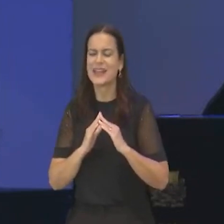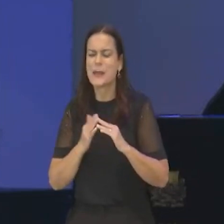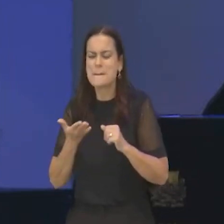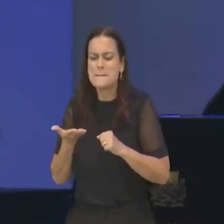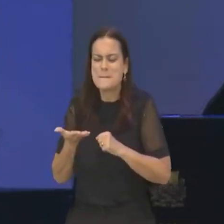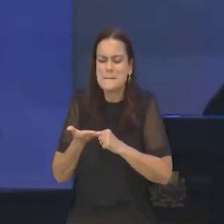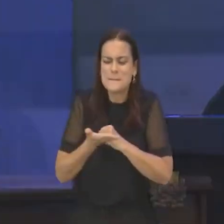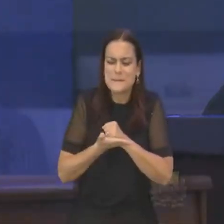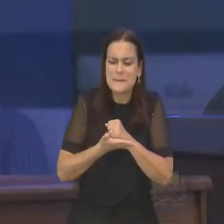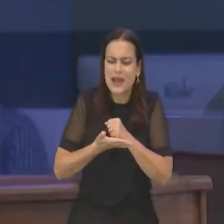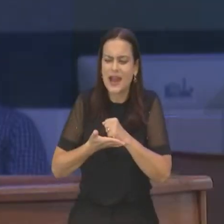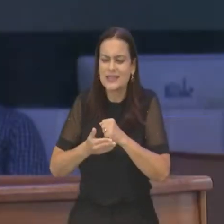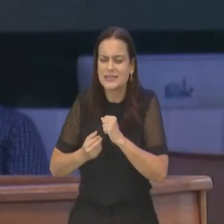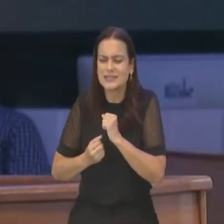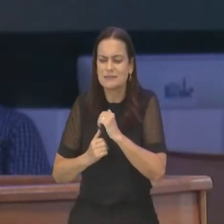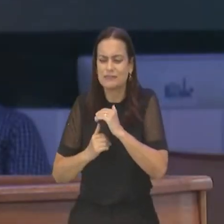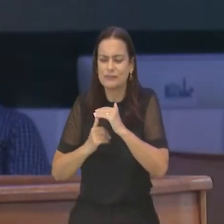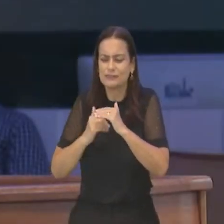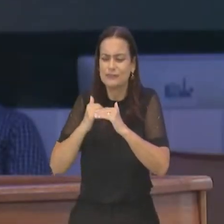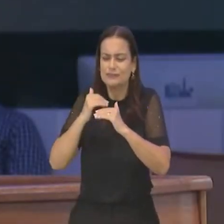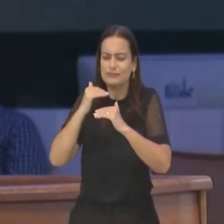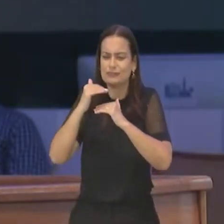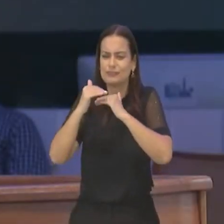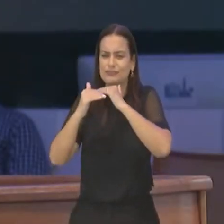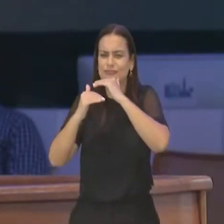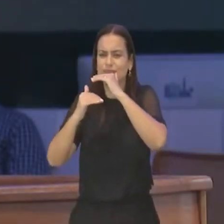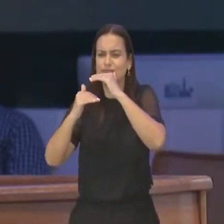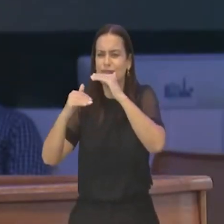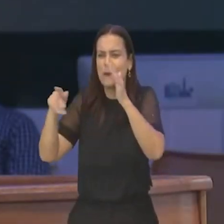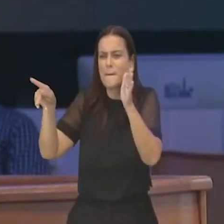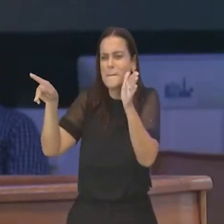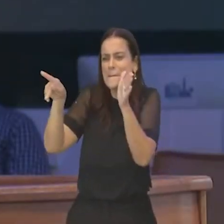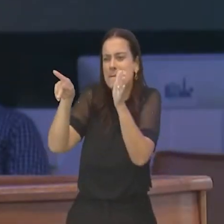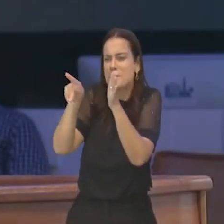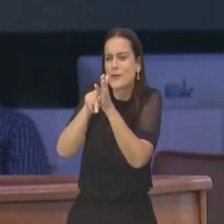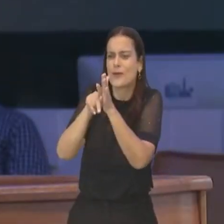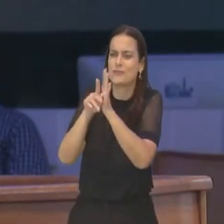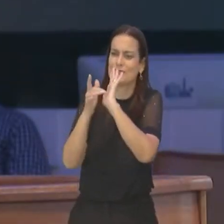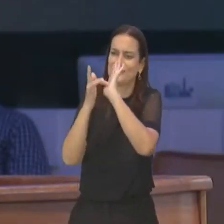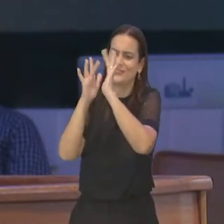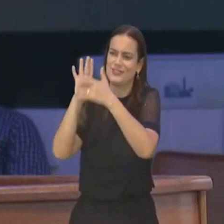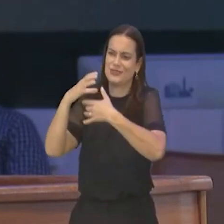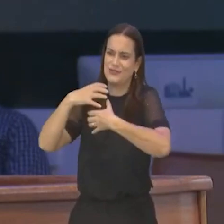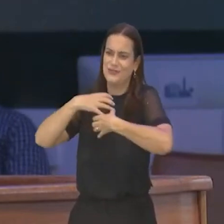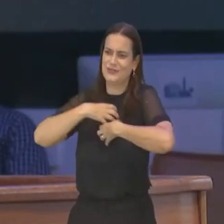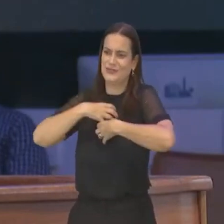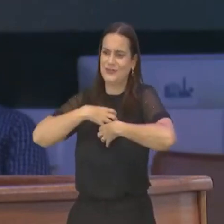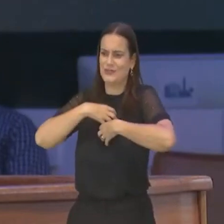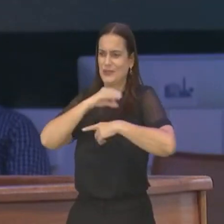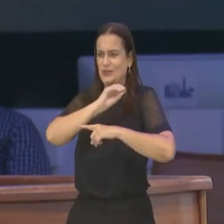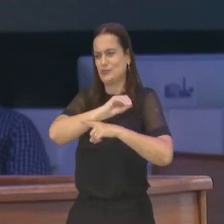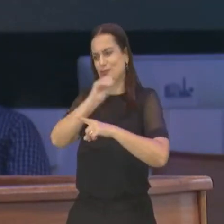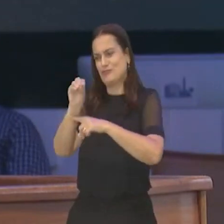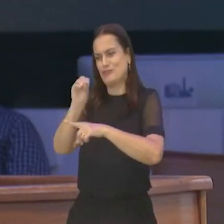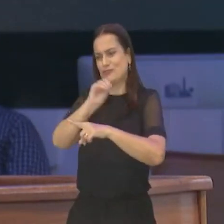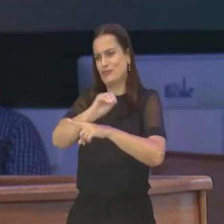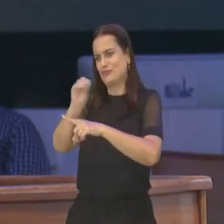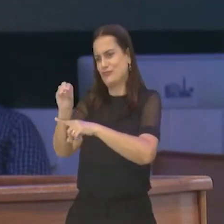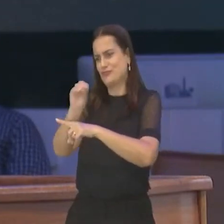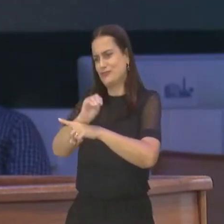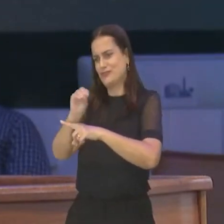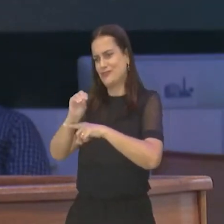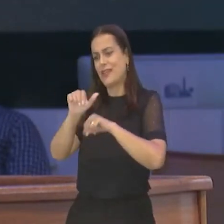presença de Cristo no lar. E isto era transformador.